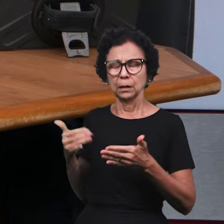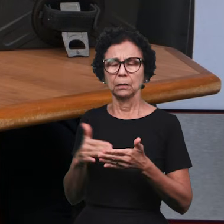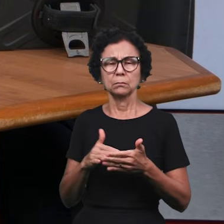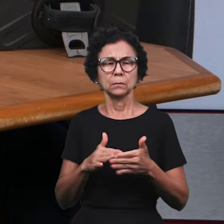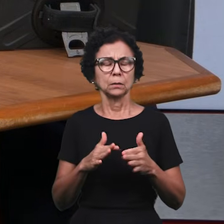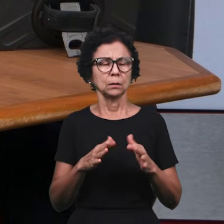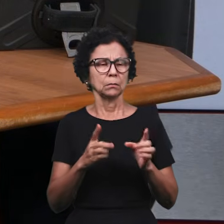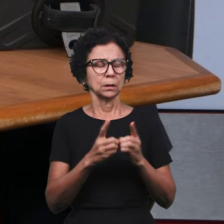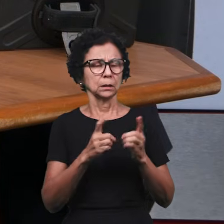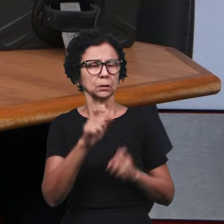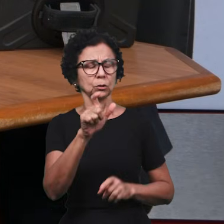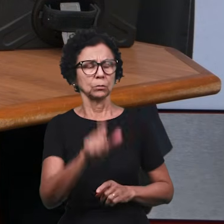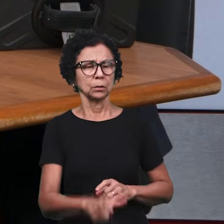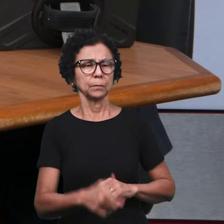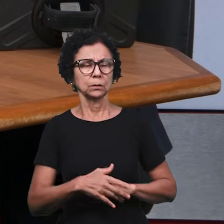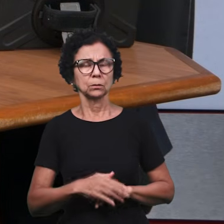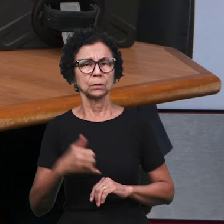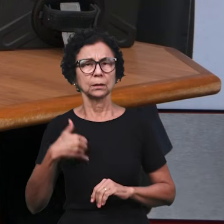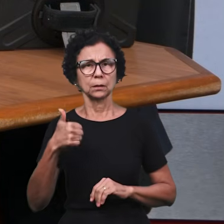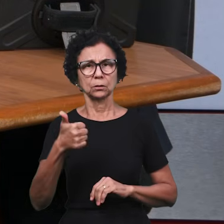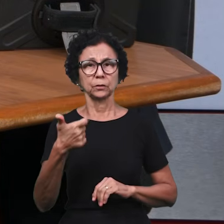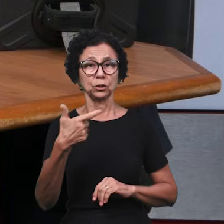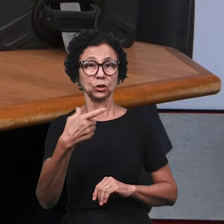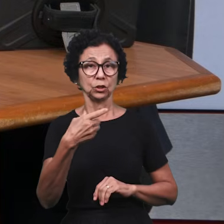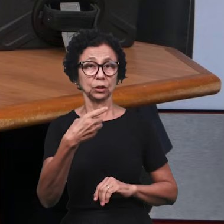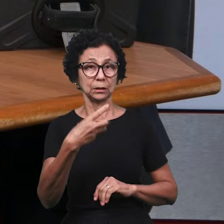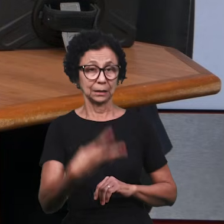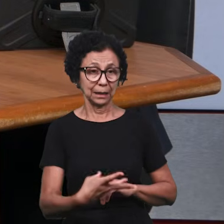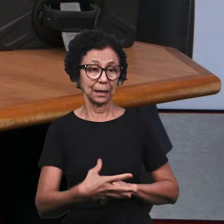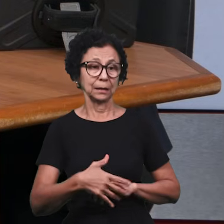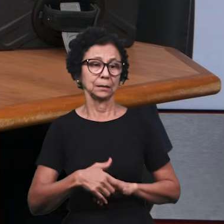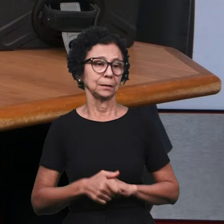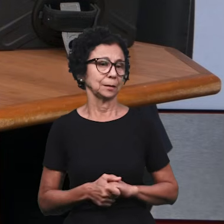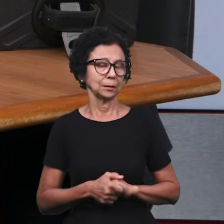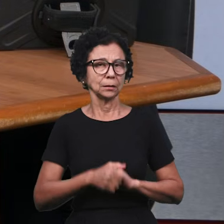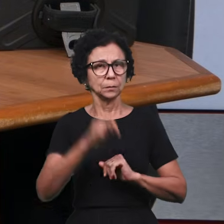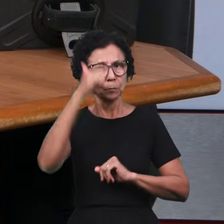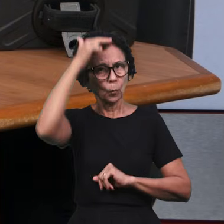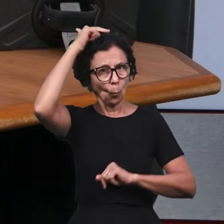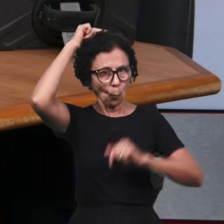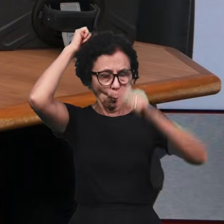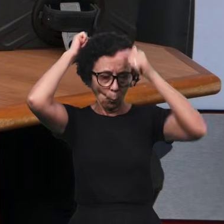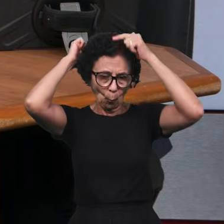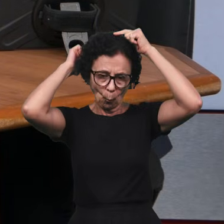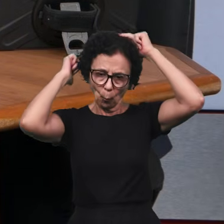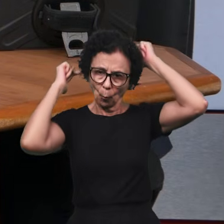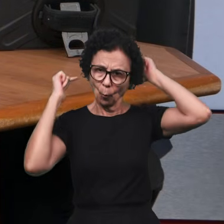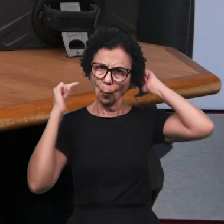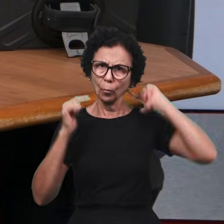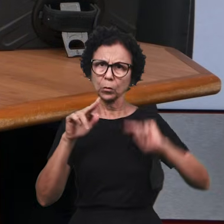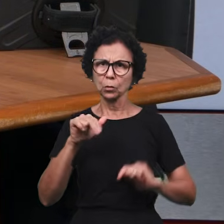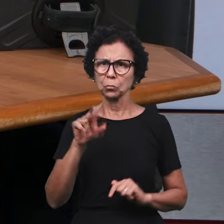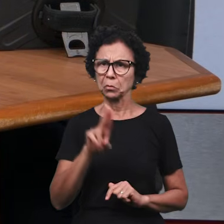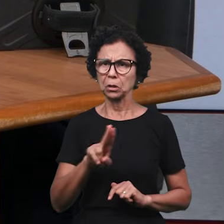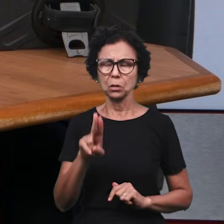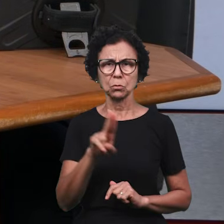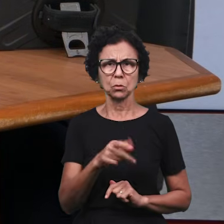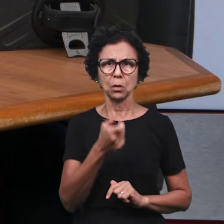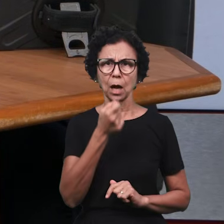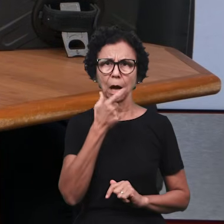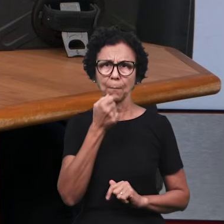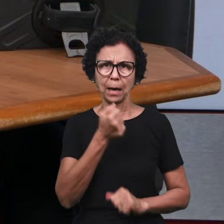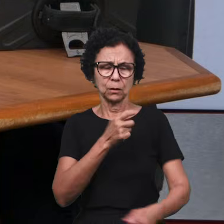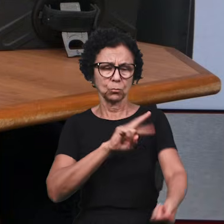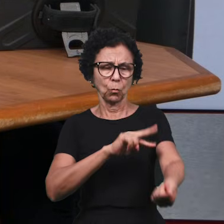seja, ele, além de ter a genética, ele não foi exposto à medicação, esses esteroides anabolizantes, mas ele tinha os